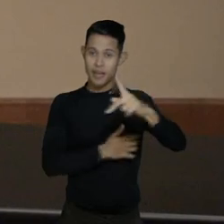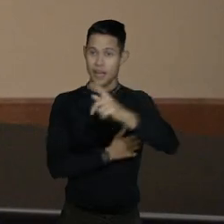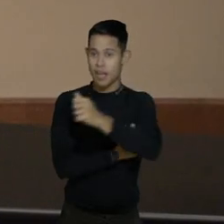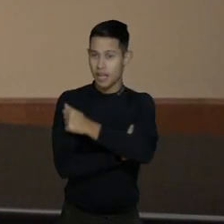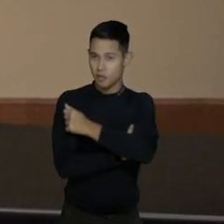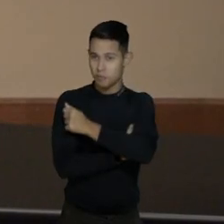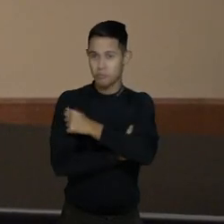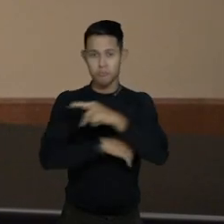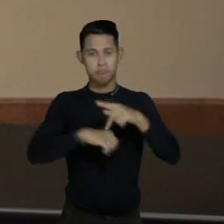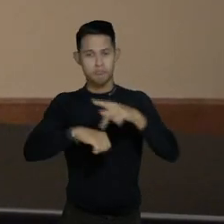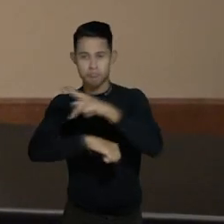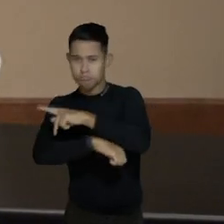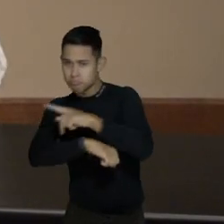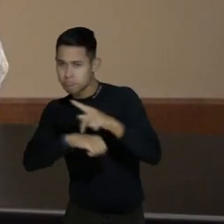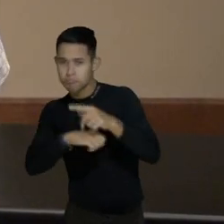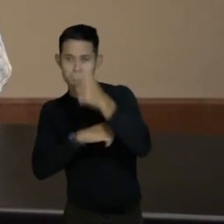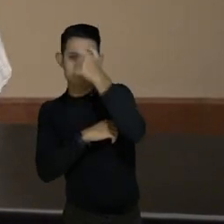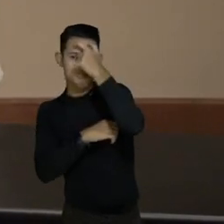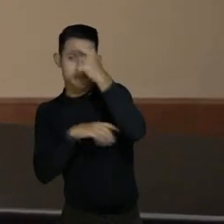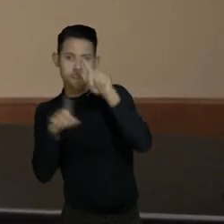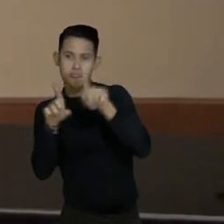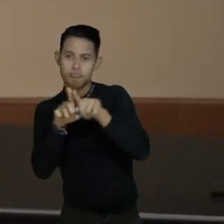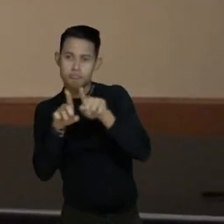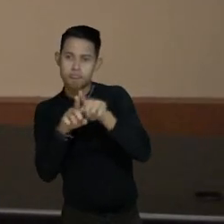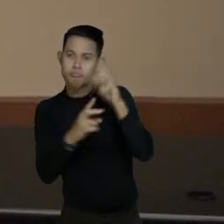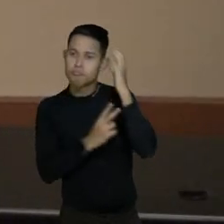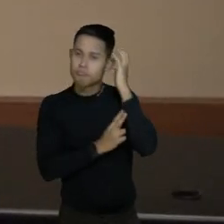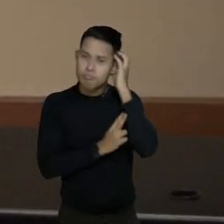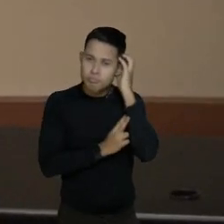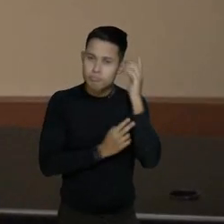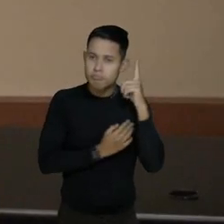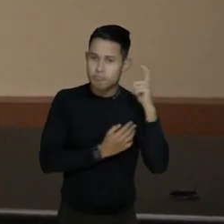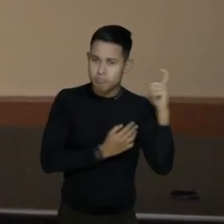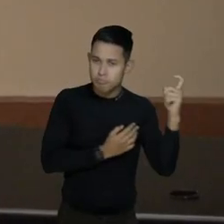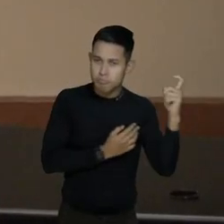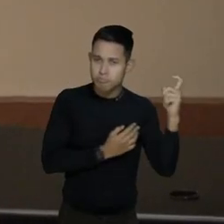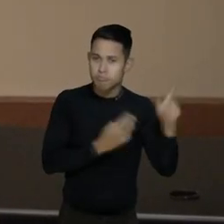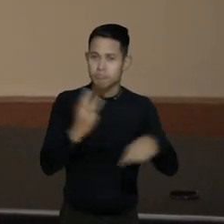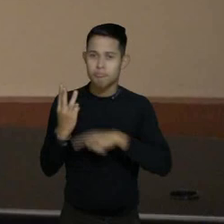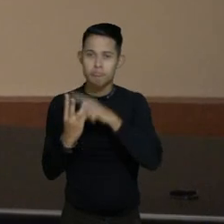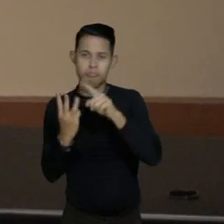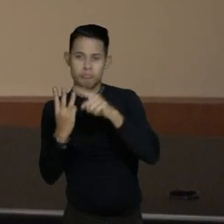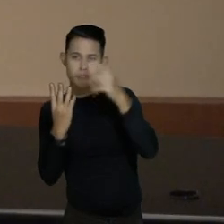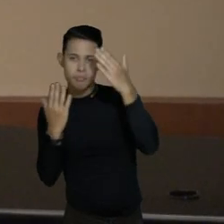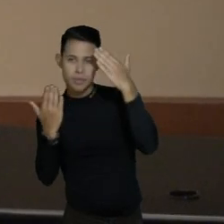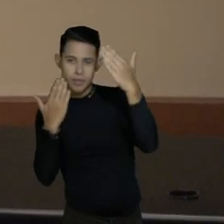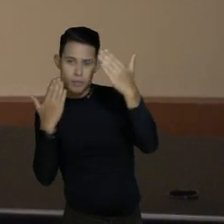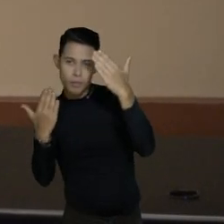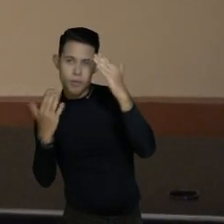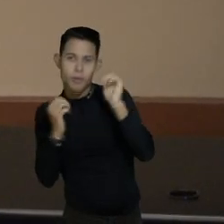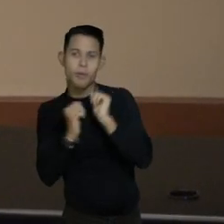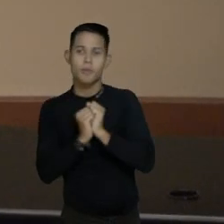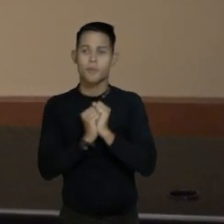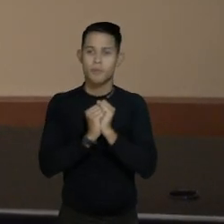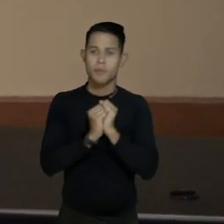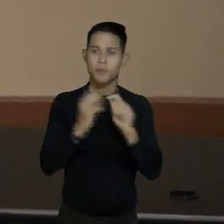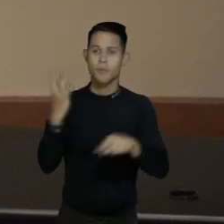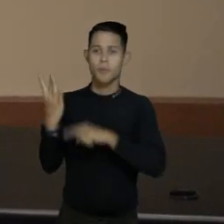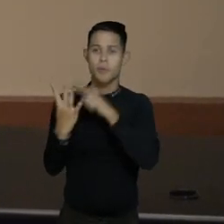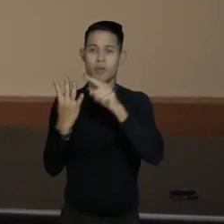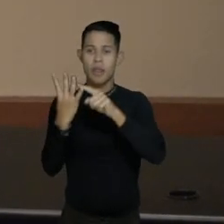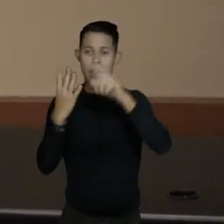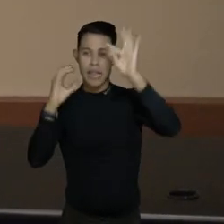psicopedagogo com o fonodiólogo certo com o psicólogo né com o terapeuto